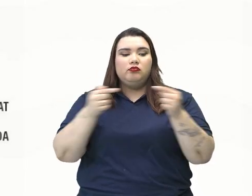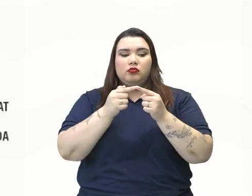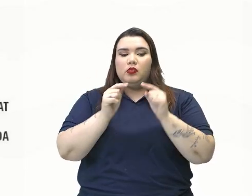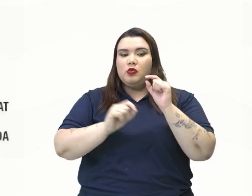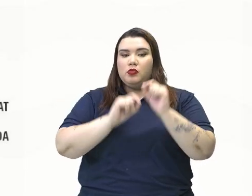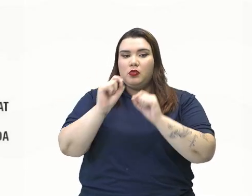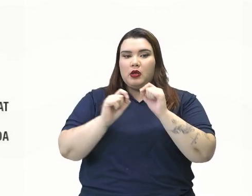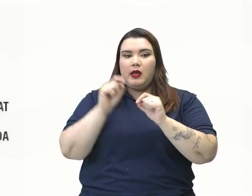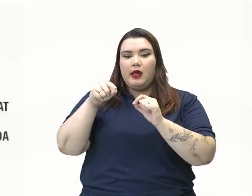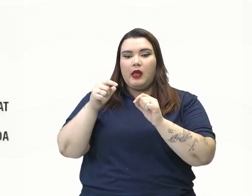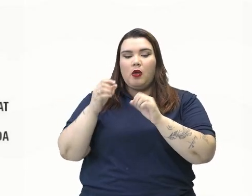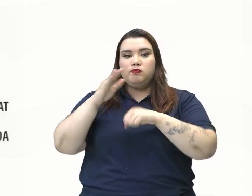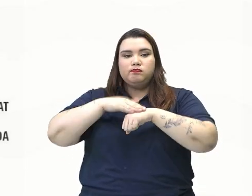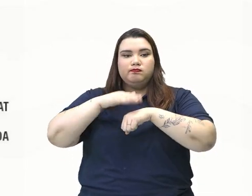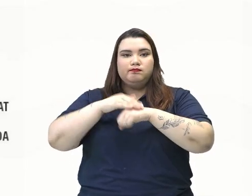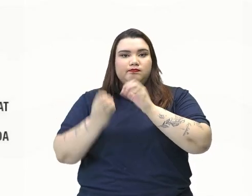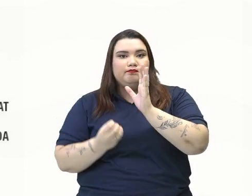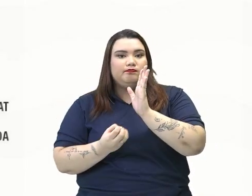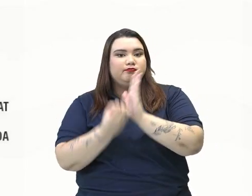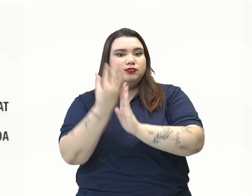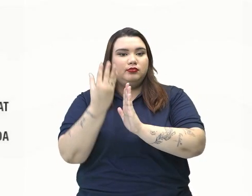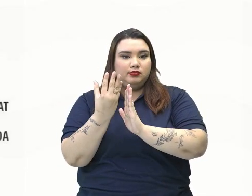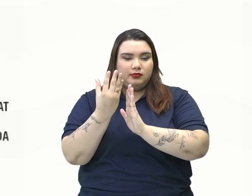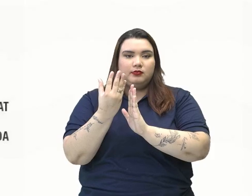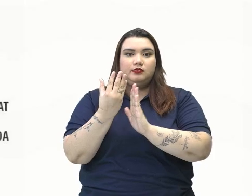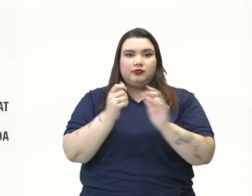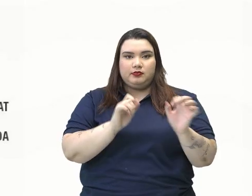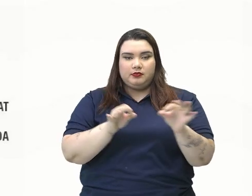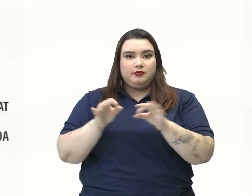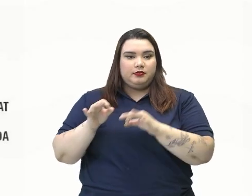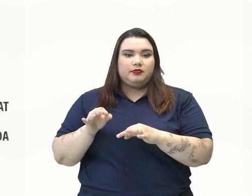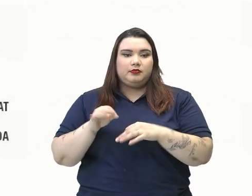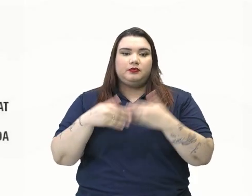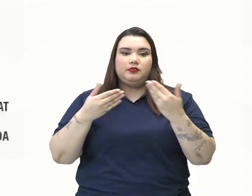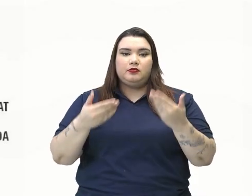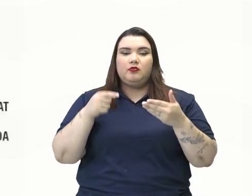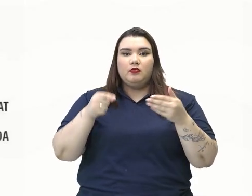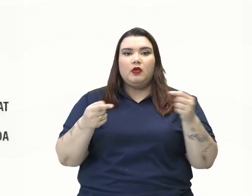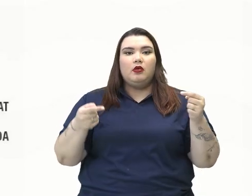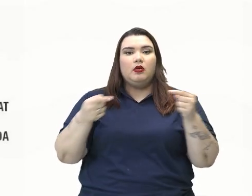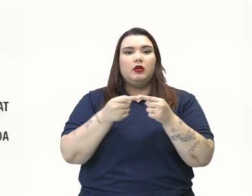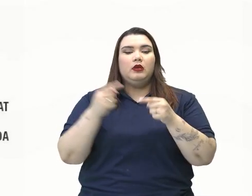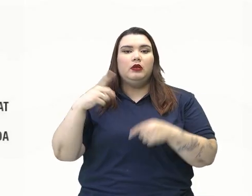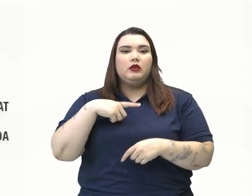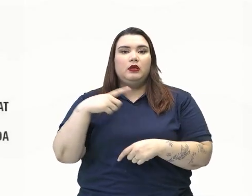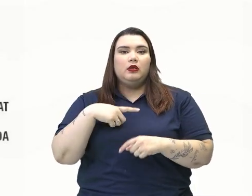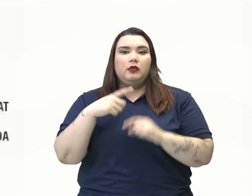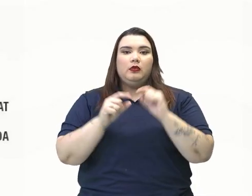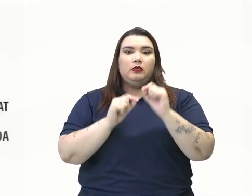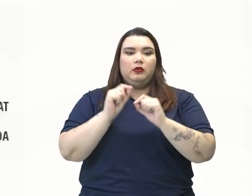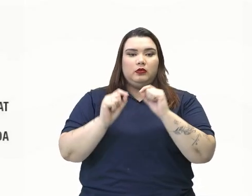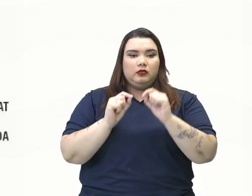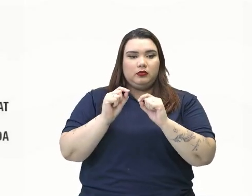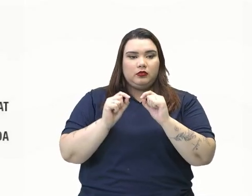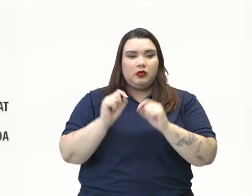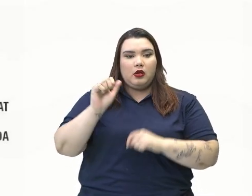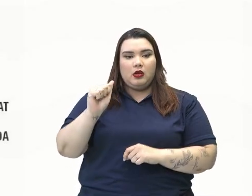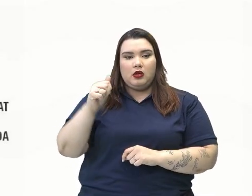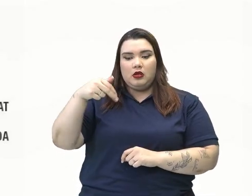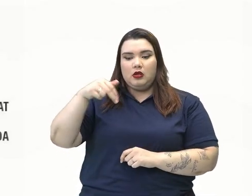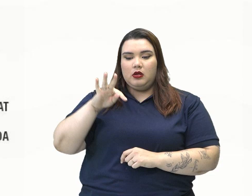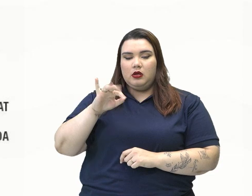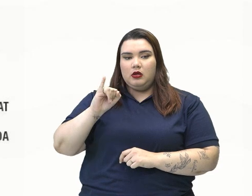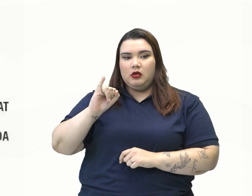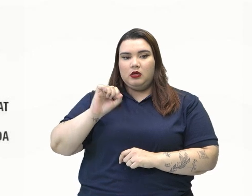agente causador, ou seja, o patógeno, certo? E eles aí vão ter, né, o antígeno, tá?